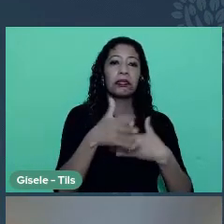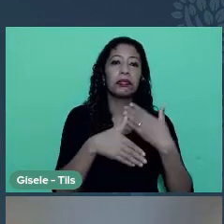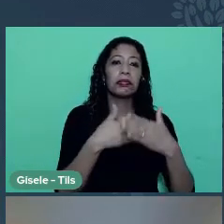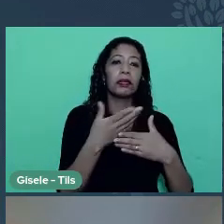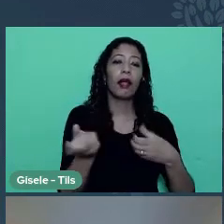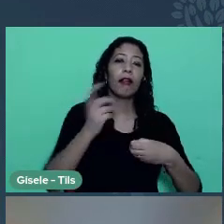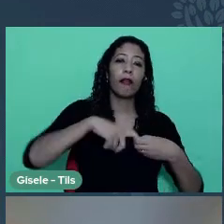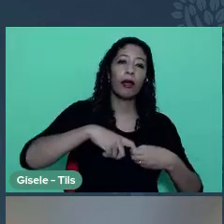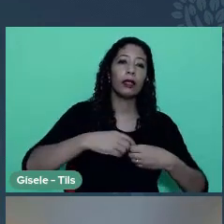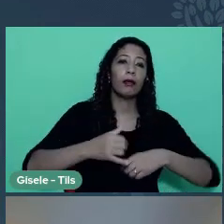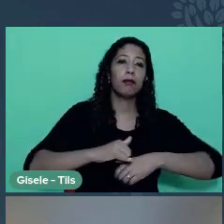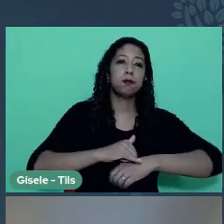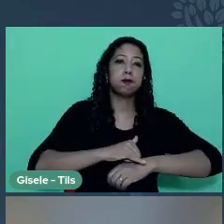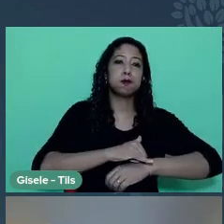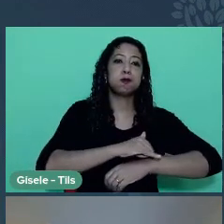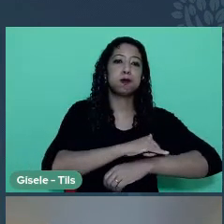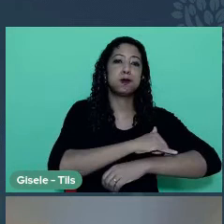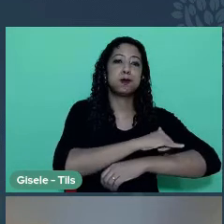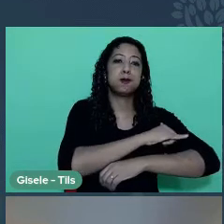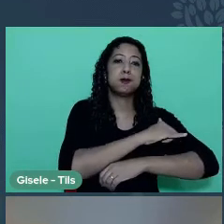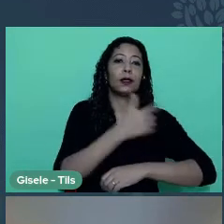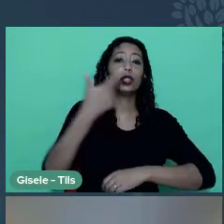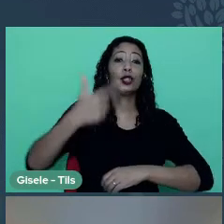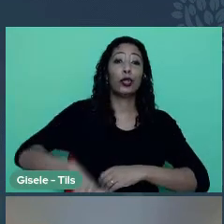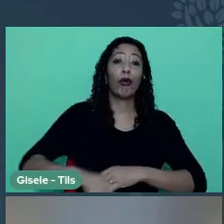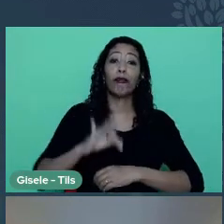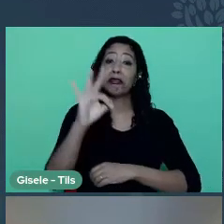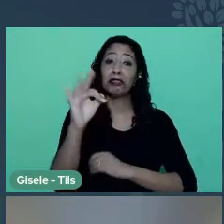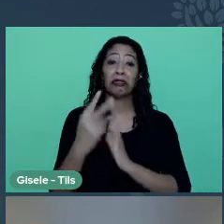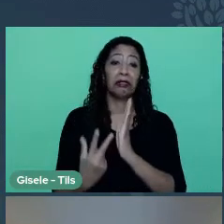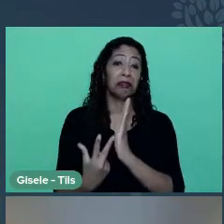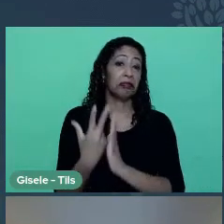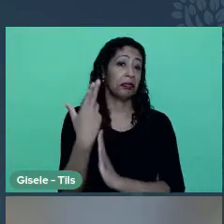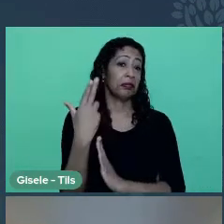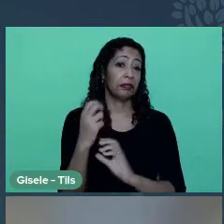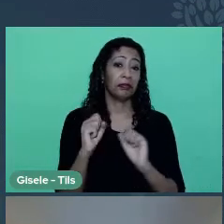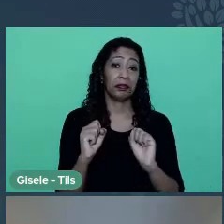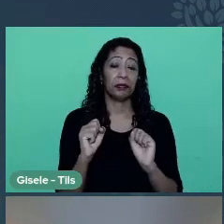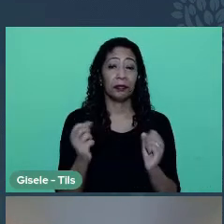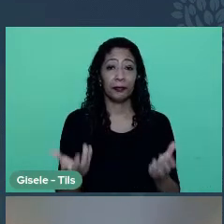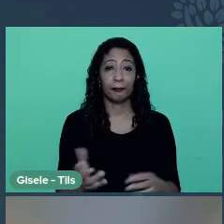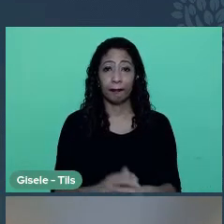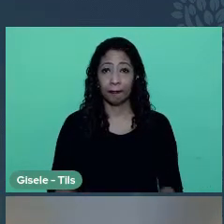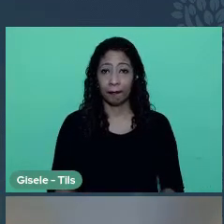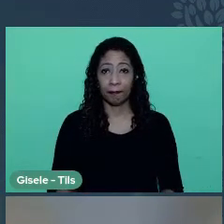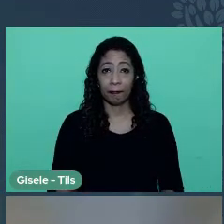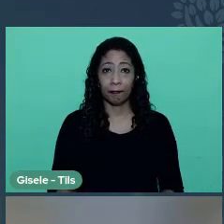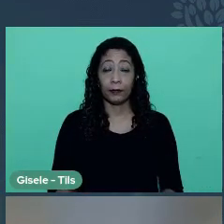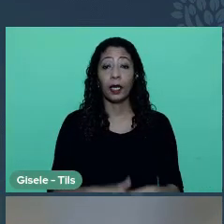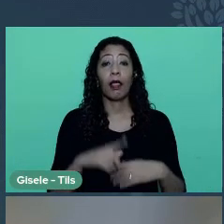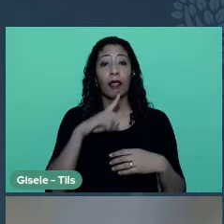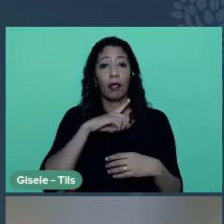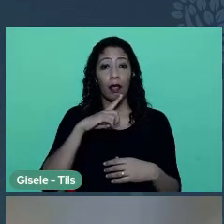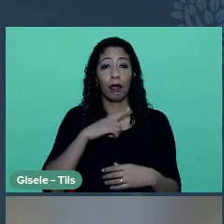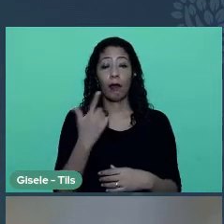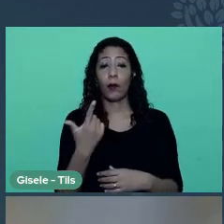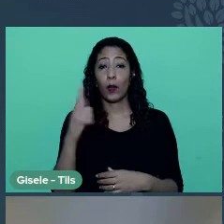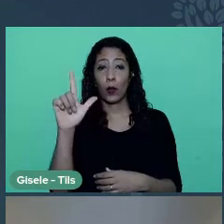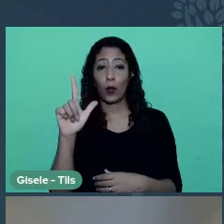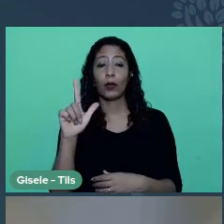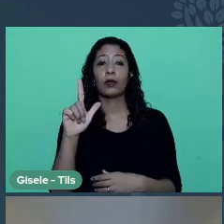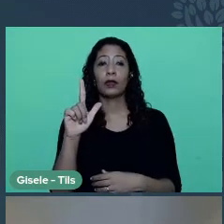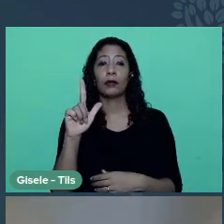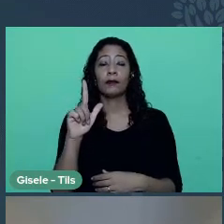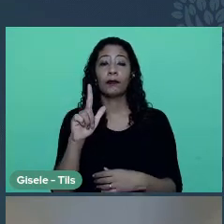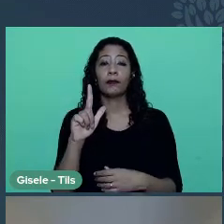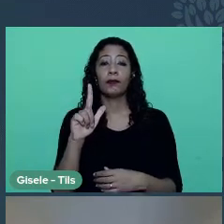vai talvez até necessitar de fazer uma nova cirurgia, né? Existem outras cirurgias para perda de peso, então